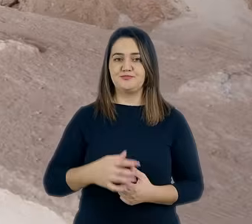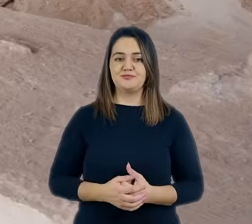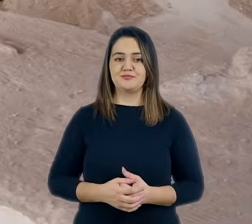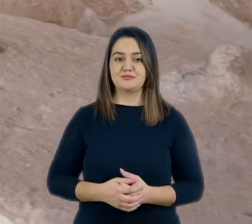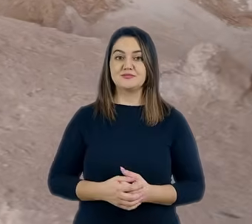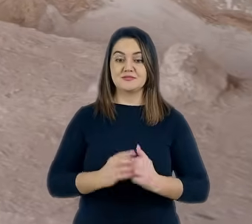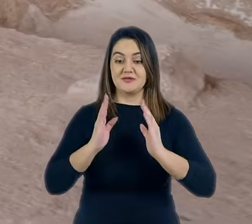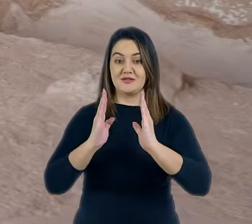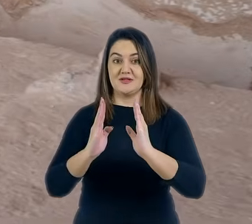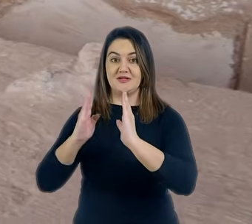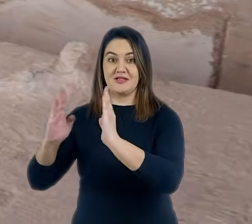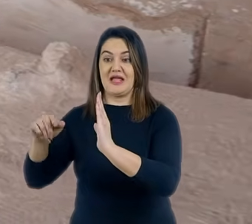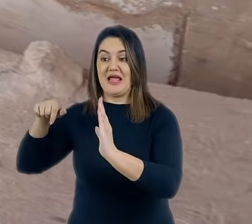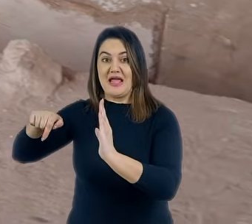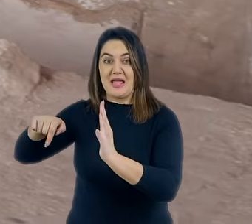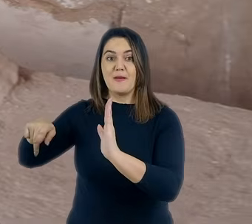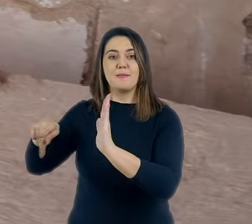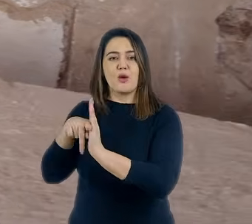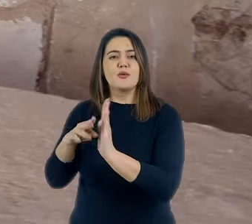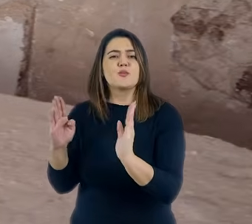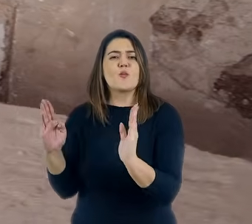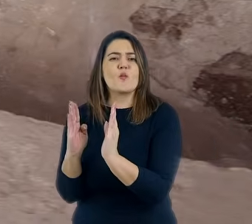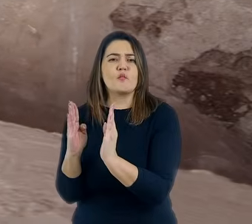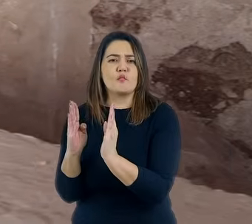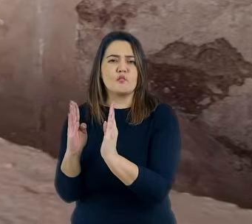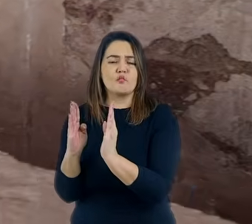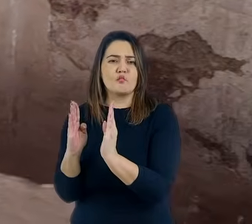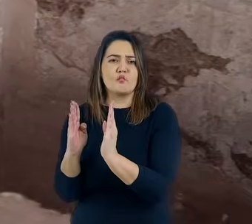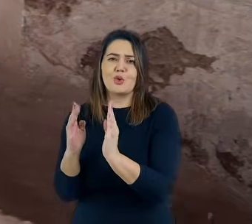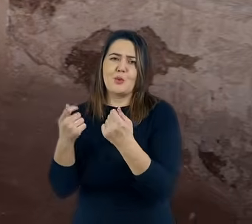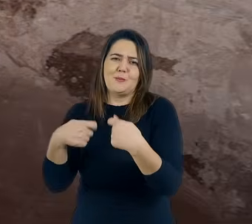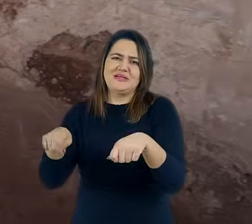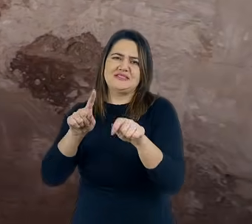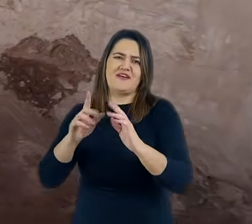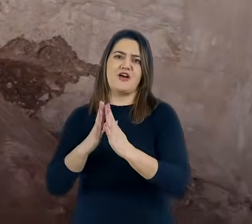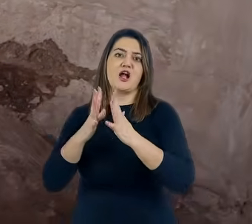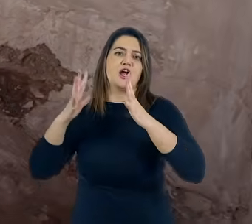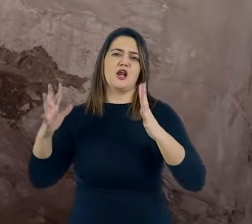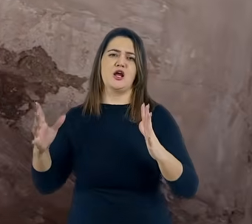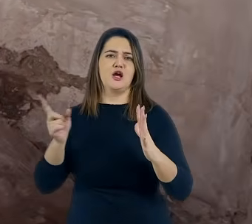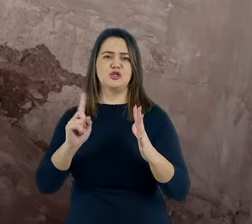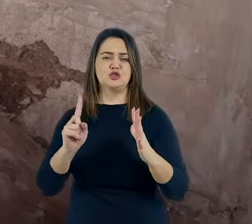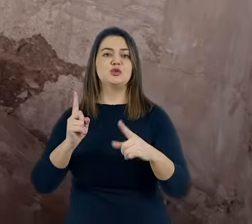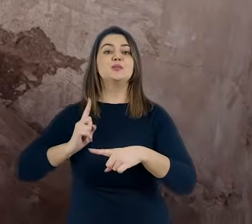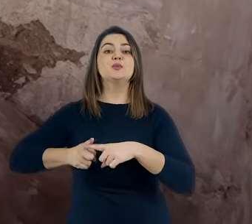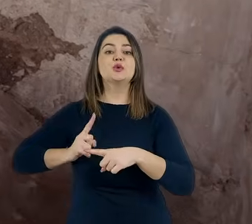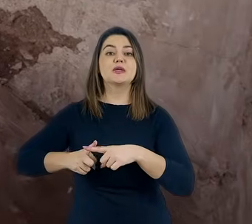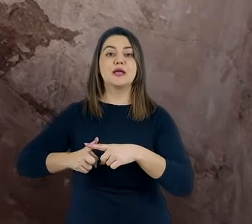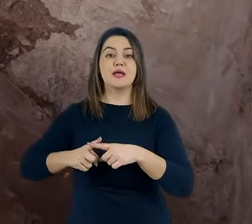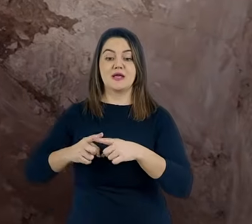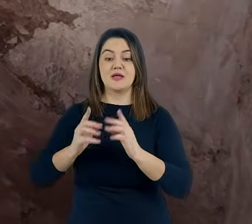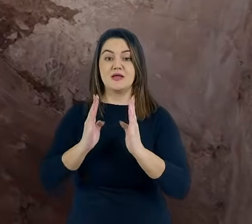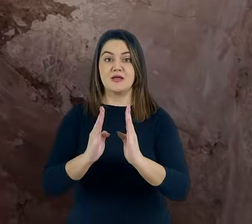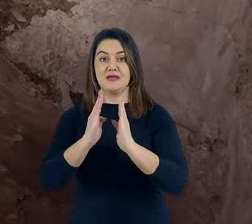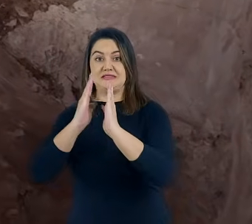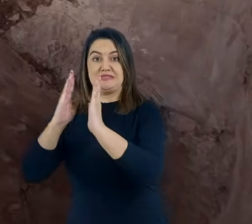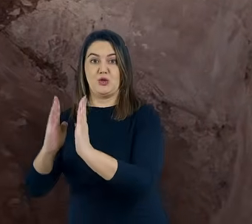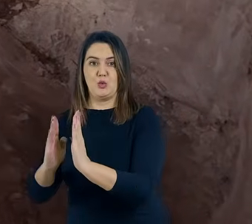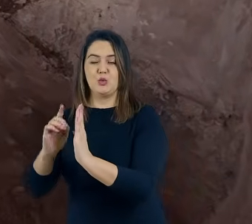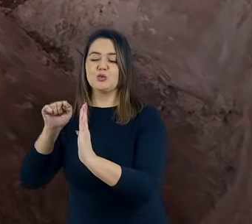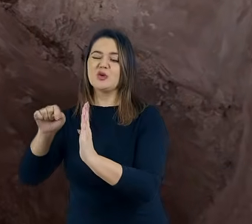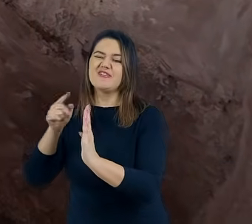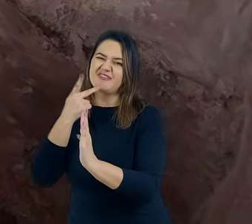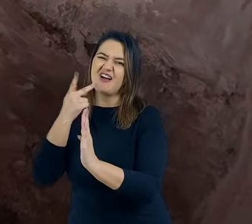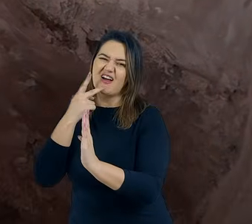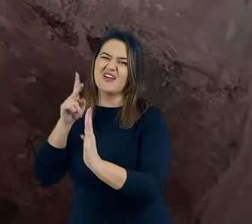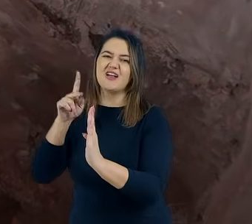Pois bem, então é aqui. Vamos conhecer esse segundo compartimento. Você vê que ele é pequeno e não precisava ser grande mesmo. Sabe por quê? Esse segundo